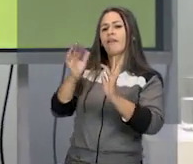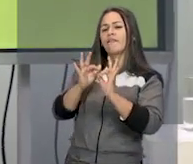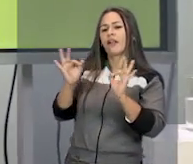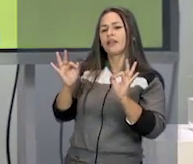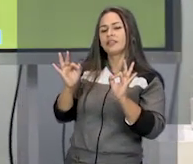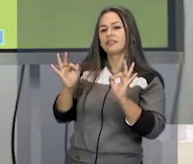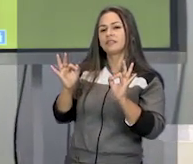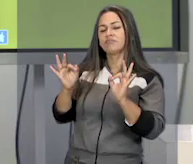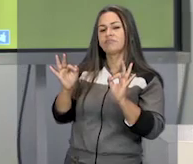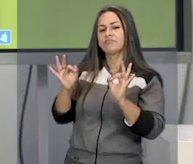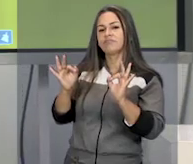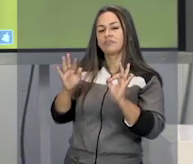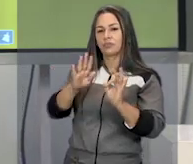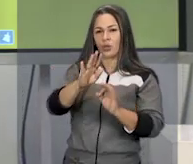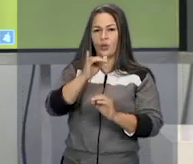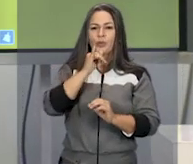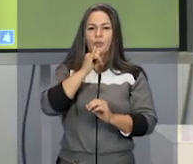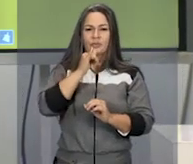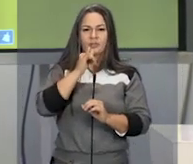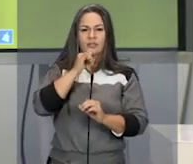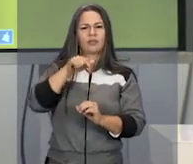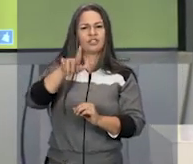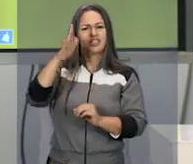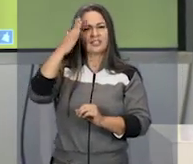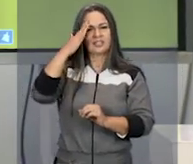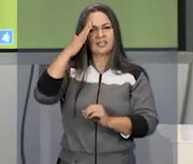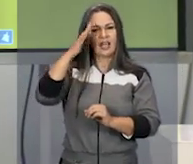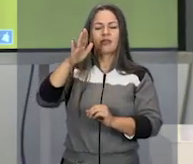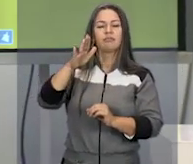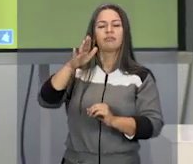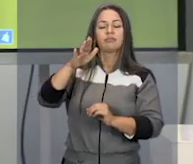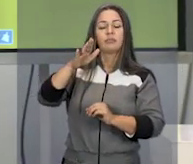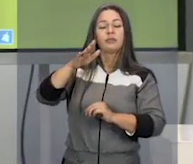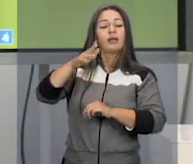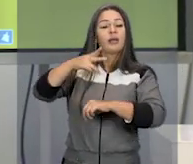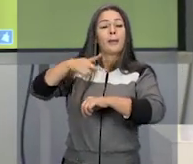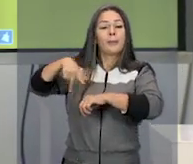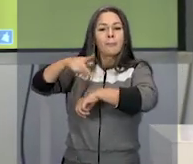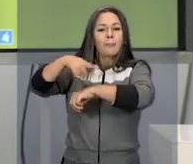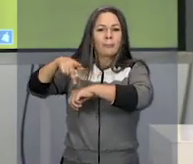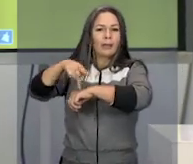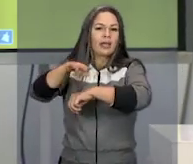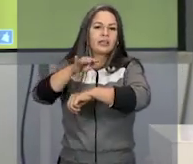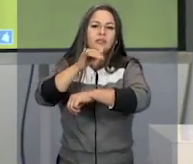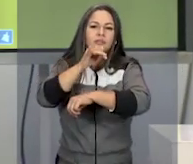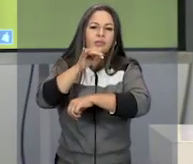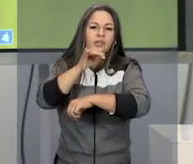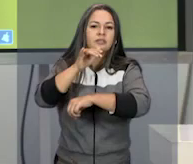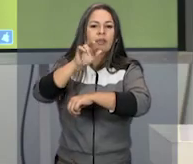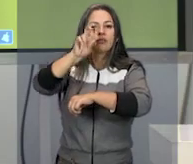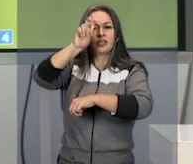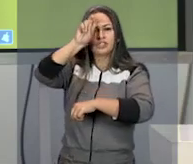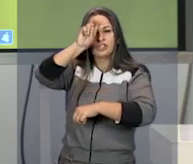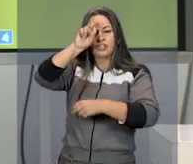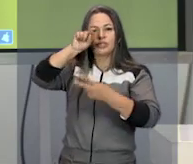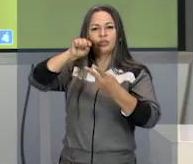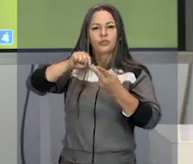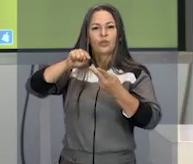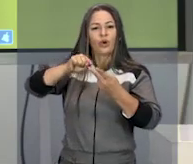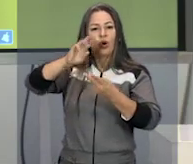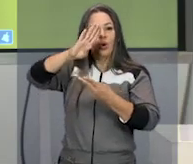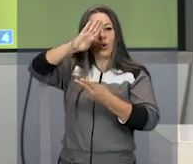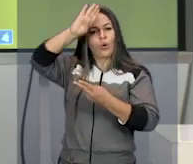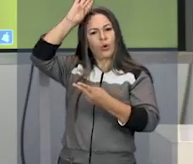civilizações prosperaram ali naquela região. É o caso da civilização egípcia, do Império Romano, é o